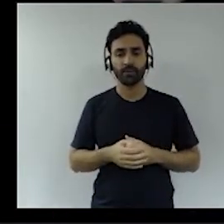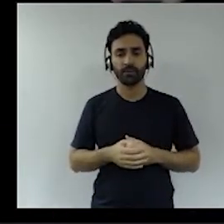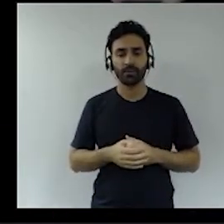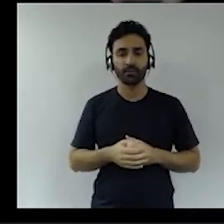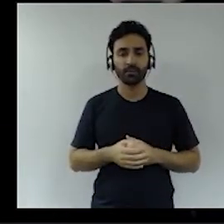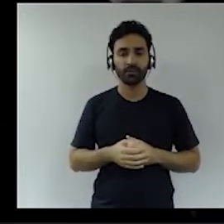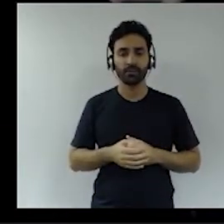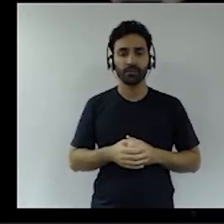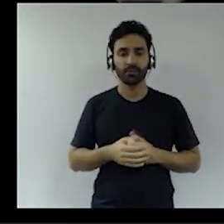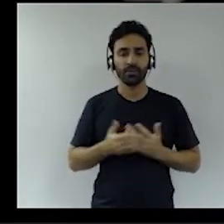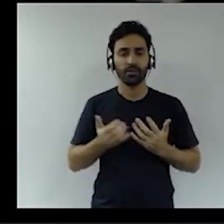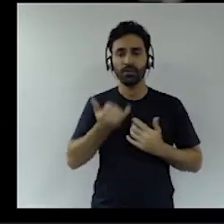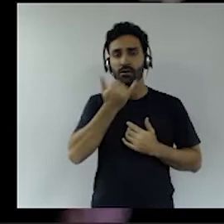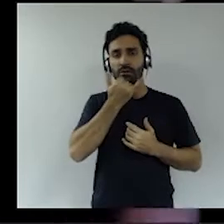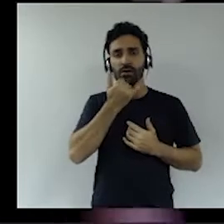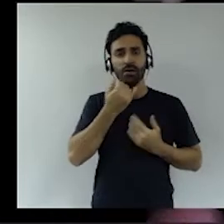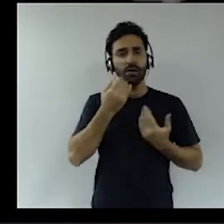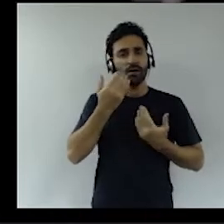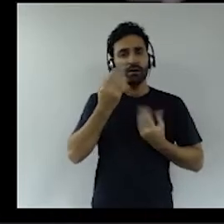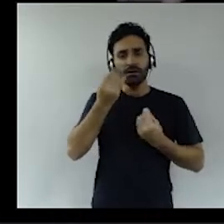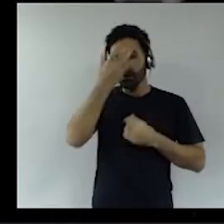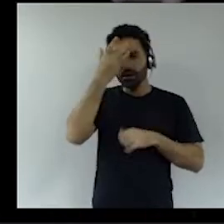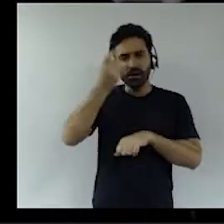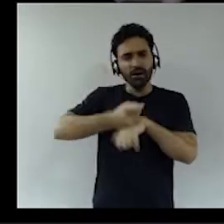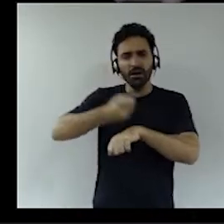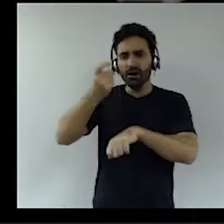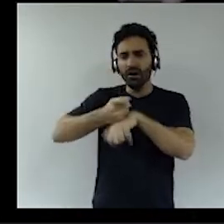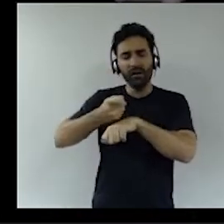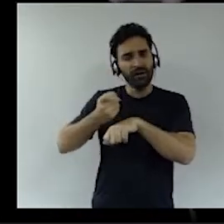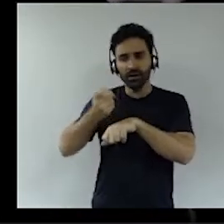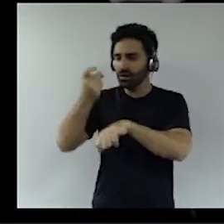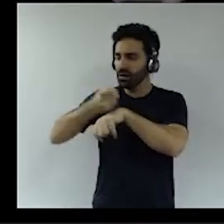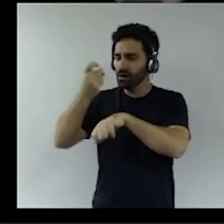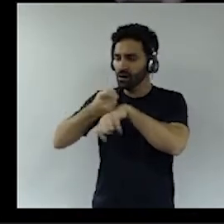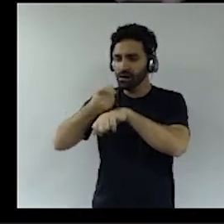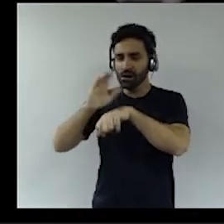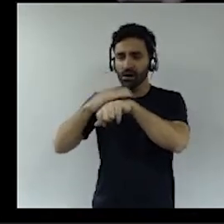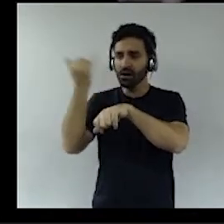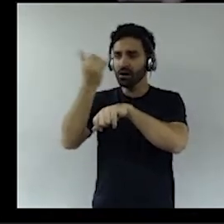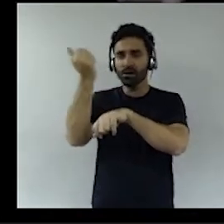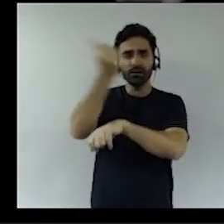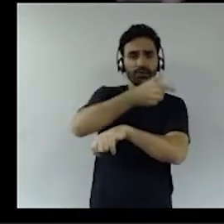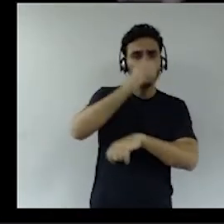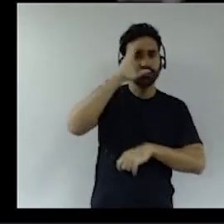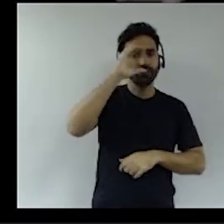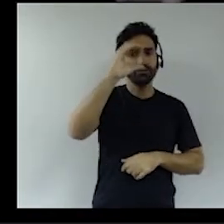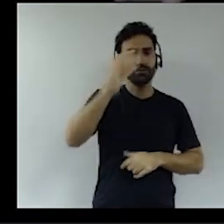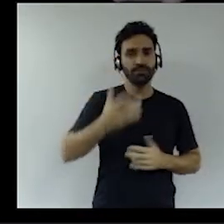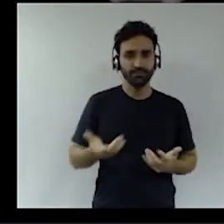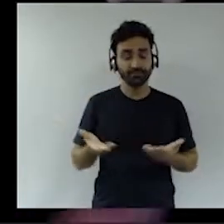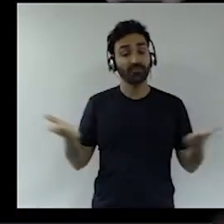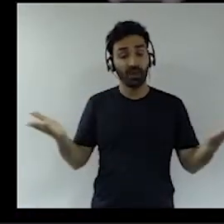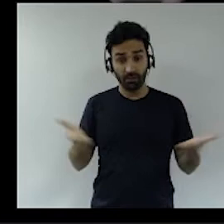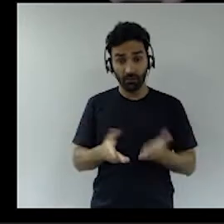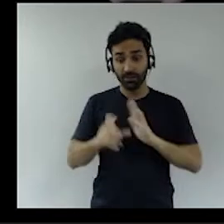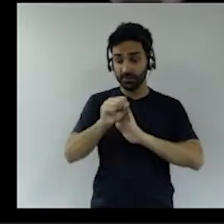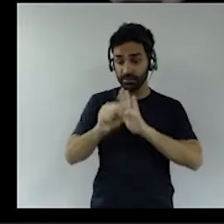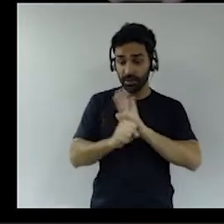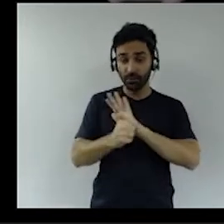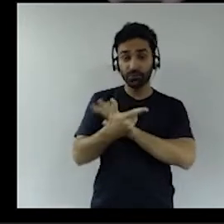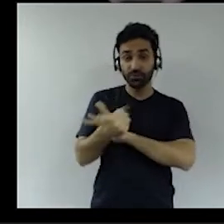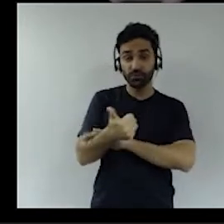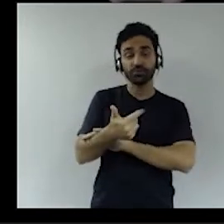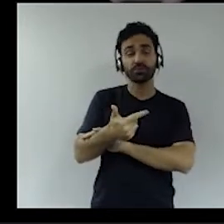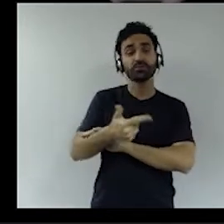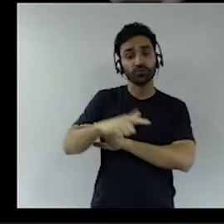desculpa a força da palavra, mas como a ignorância pode se sobrepor à ciência. E agora, no século XXI, nós